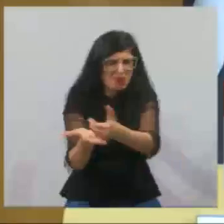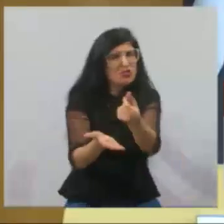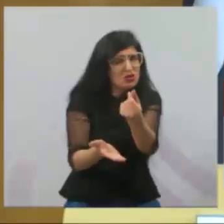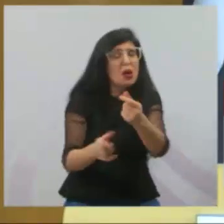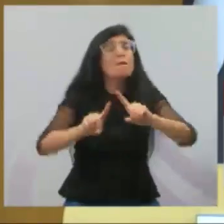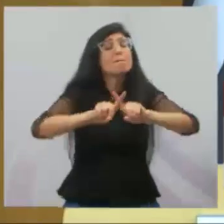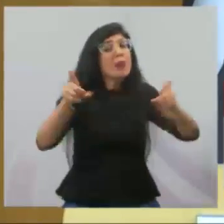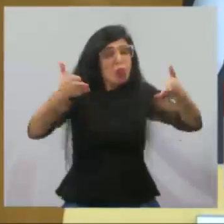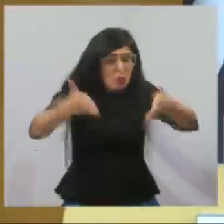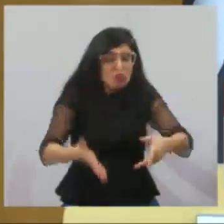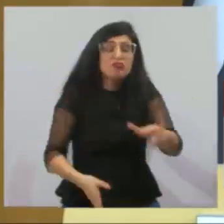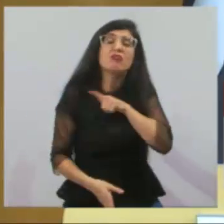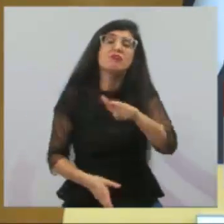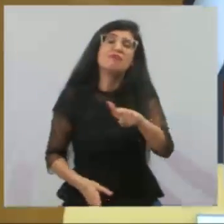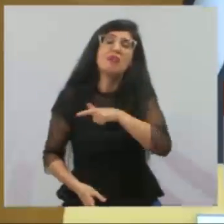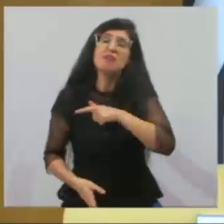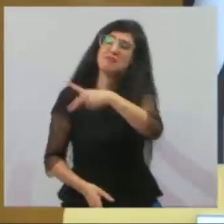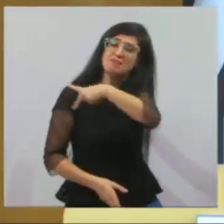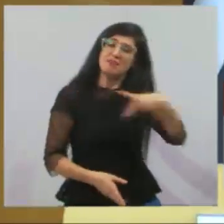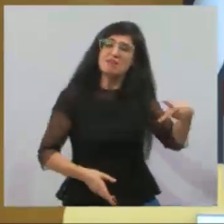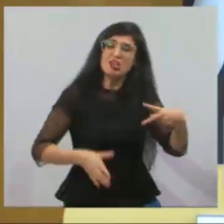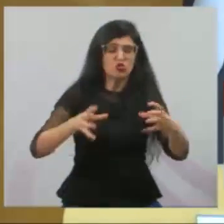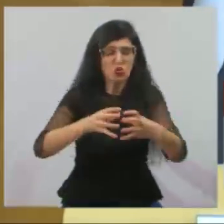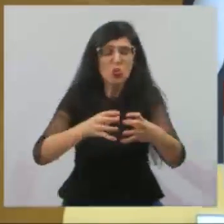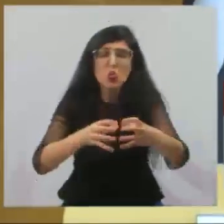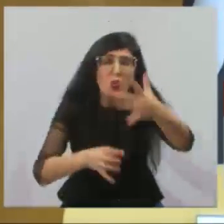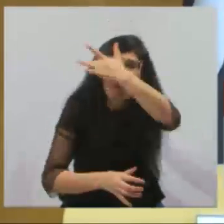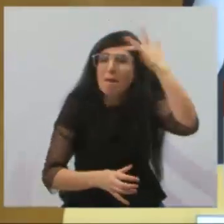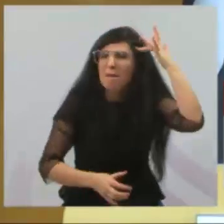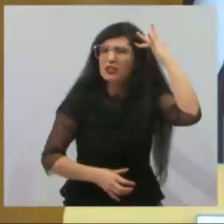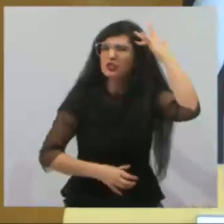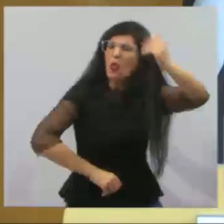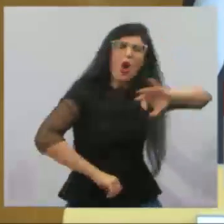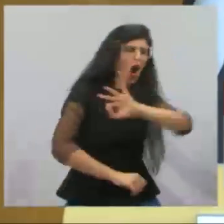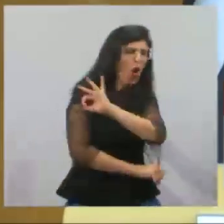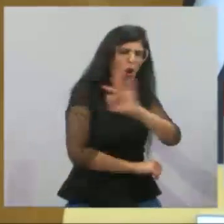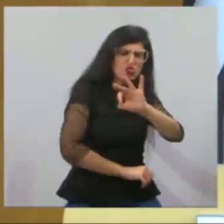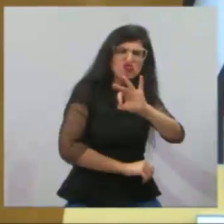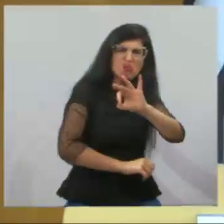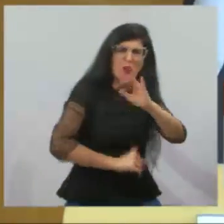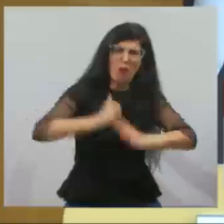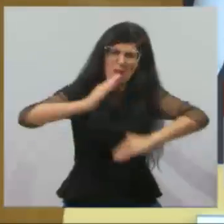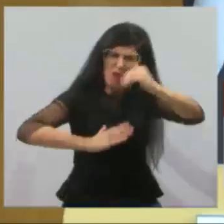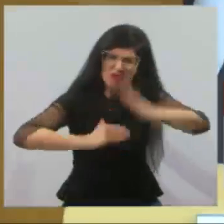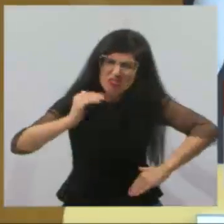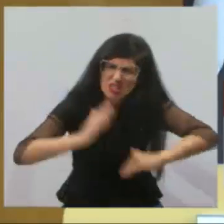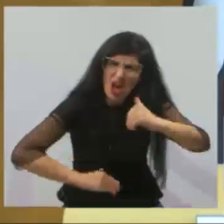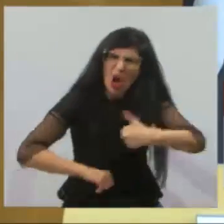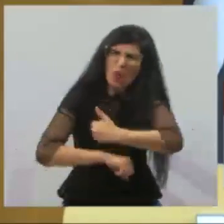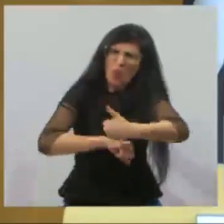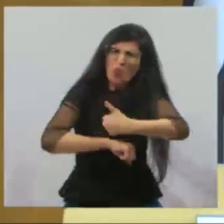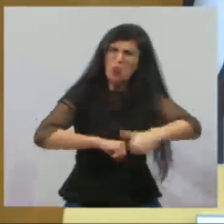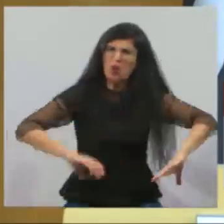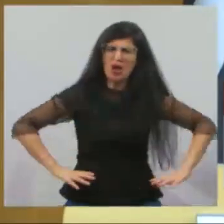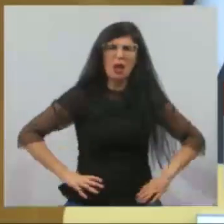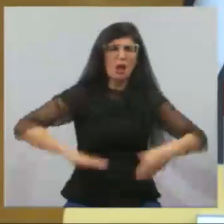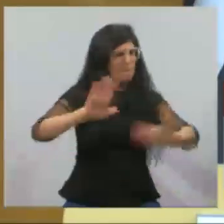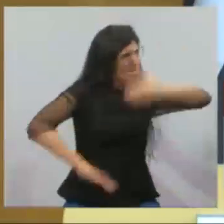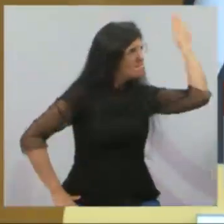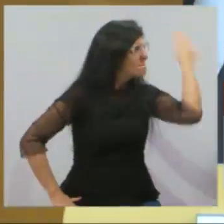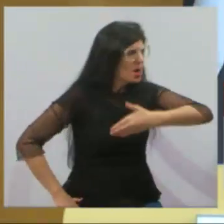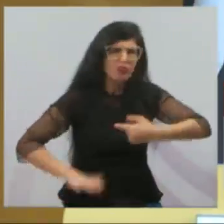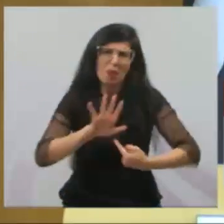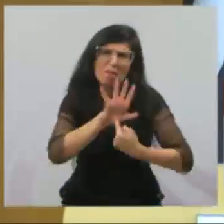seu presidente, uma equipe muito eficiente que vieram nessa casa e apresentaram o financeiro